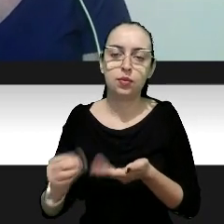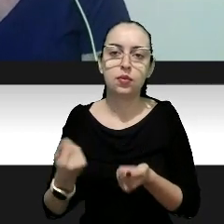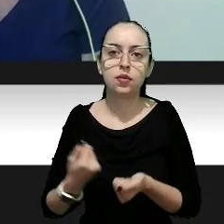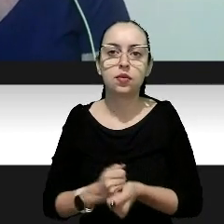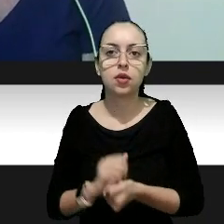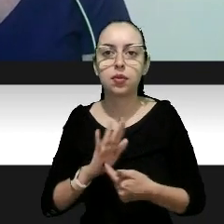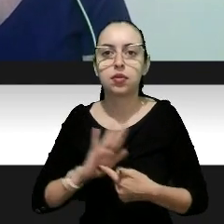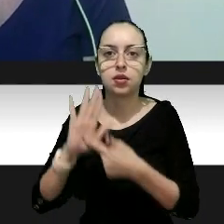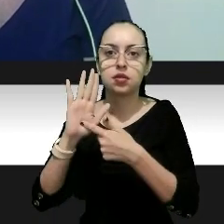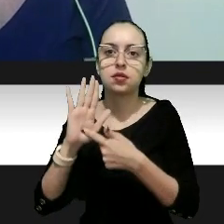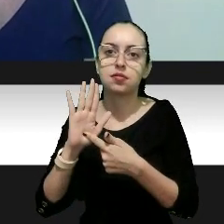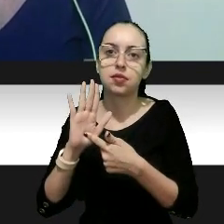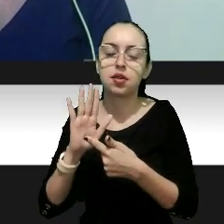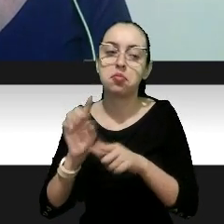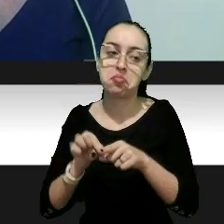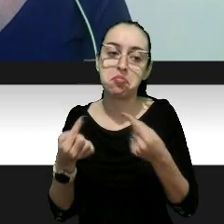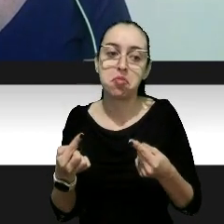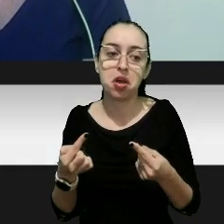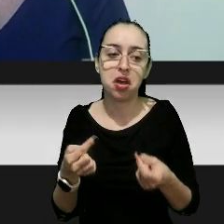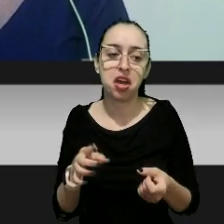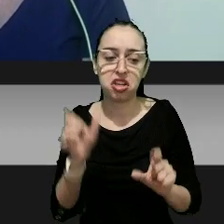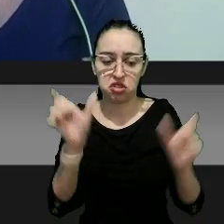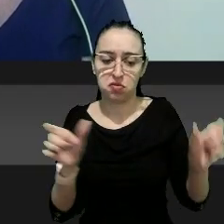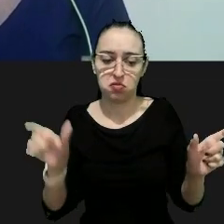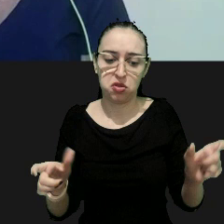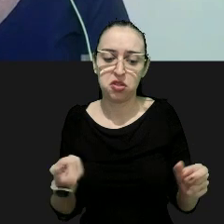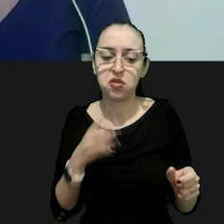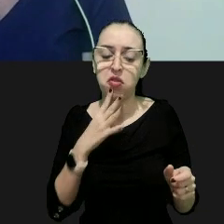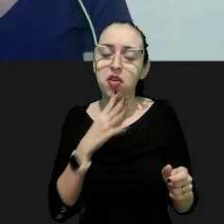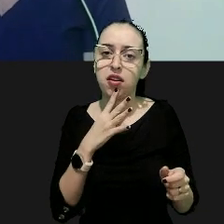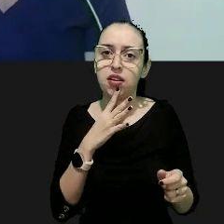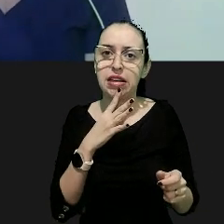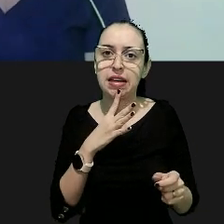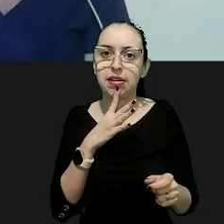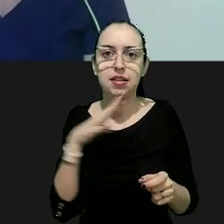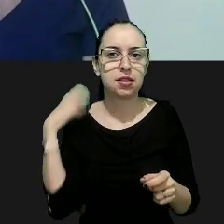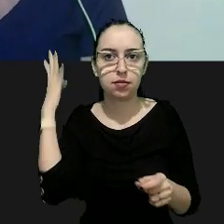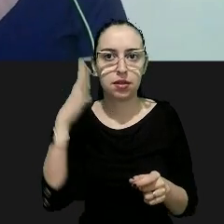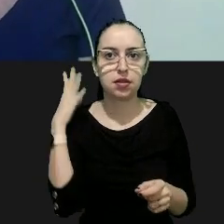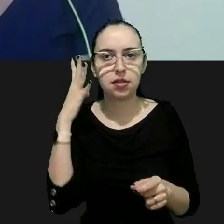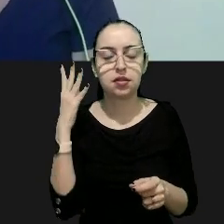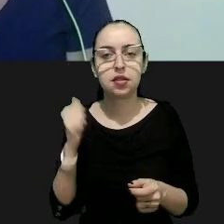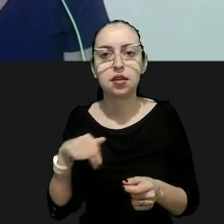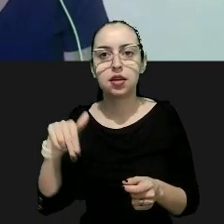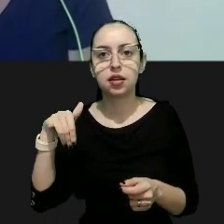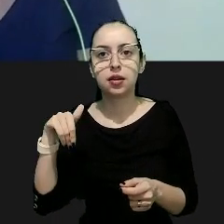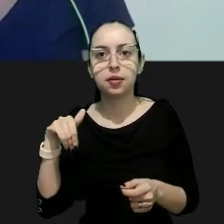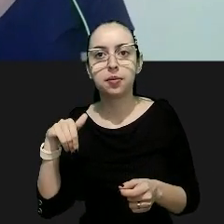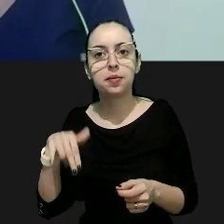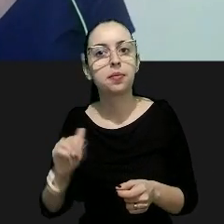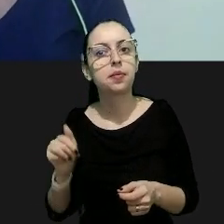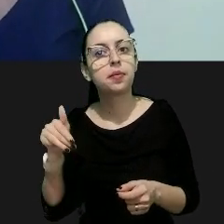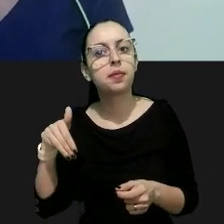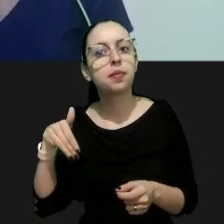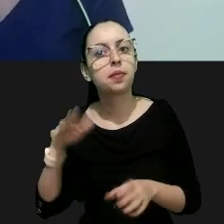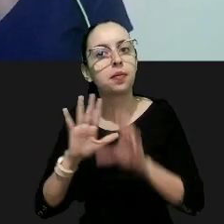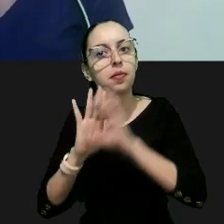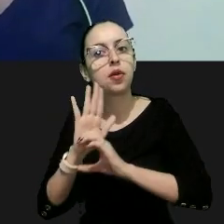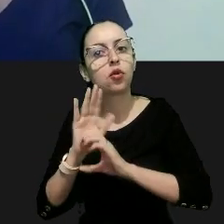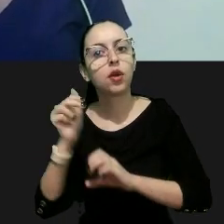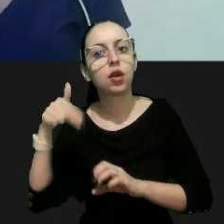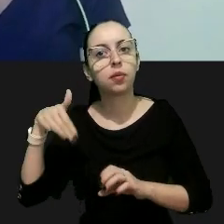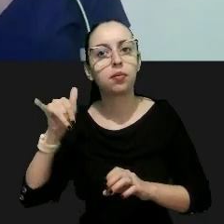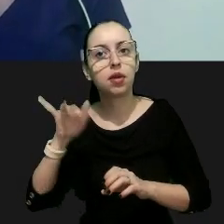inscrição. E eu vou apresentar, embora grande parte aqui já conheça a palestrante, eu vou apresentar aqui o